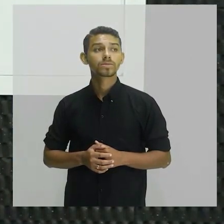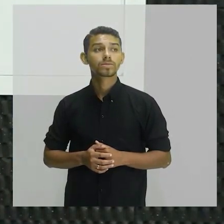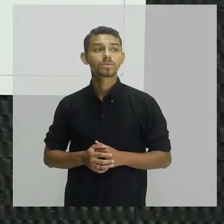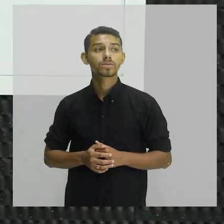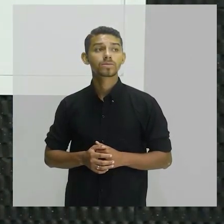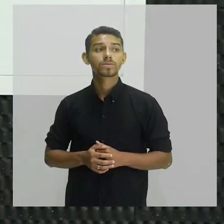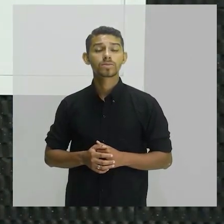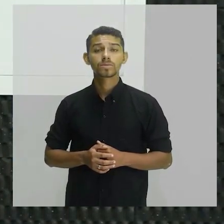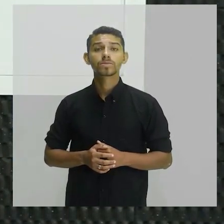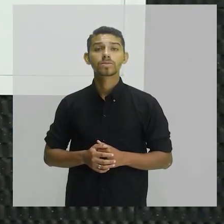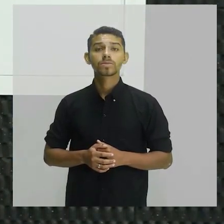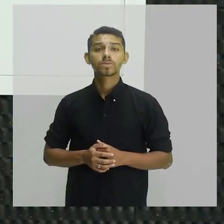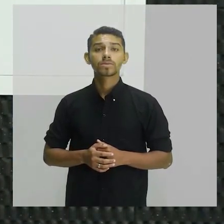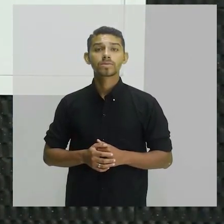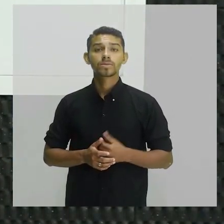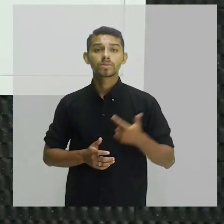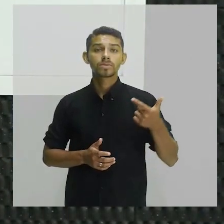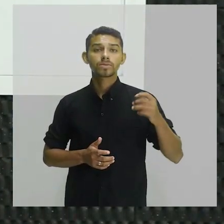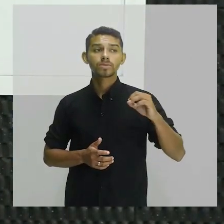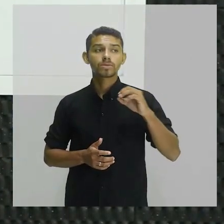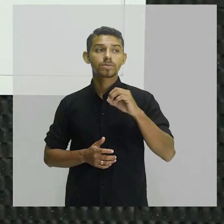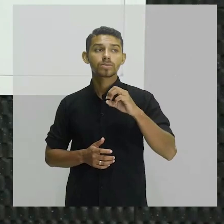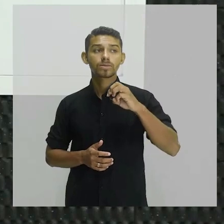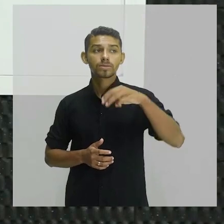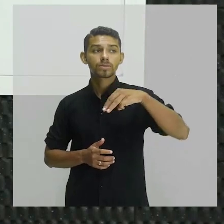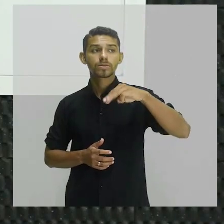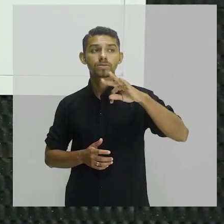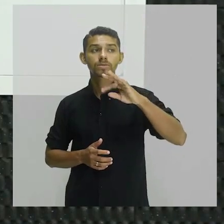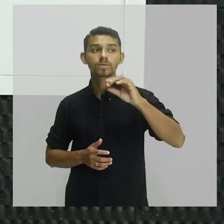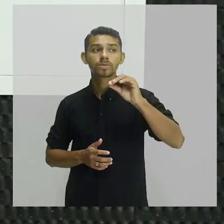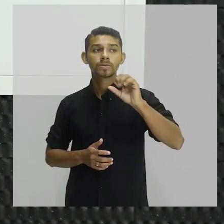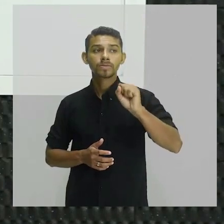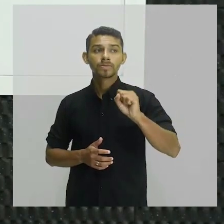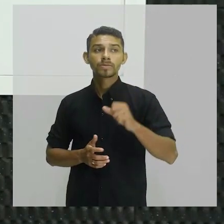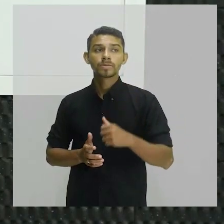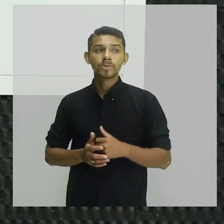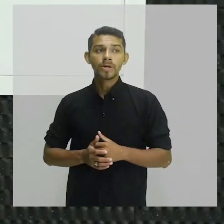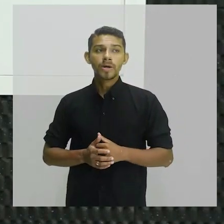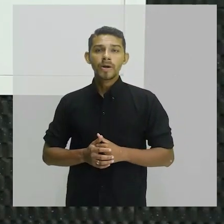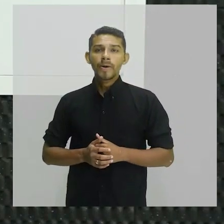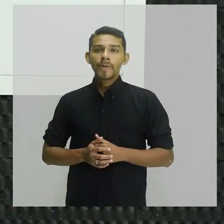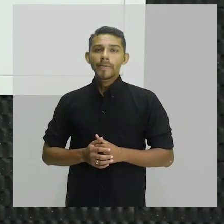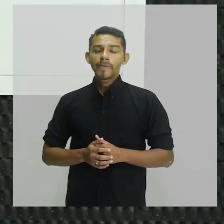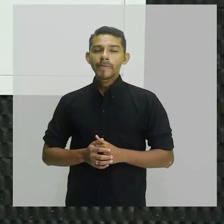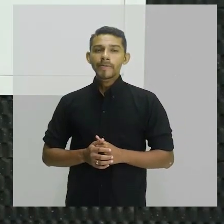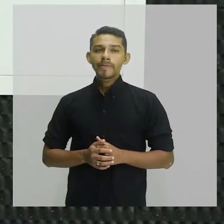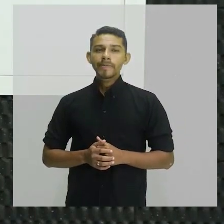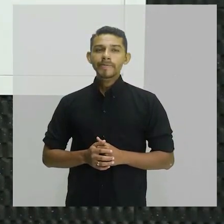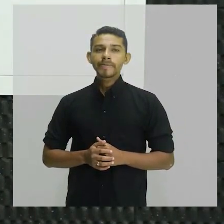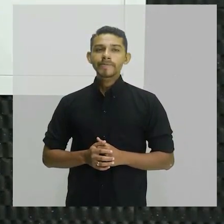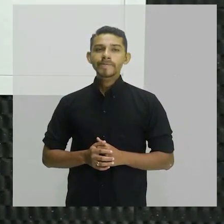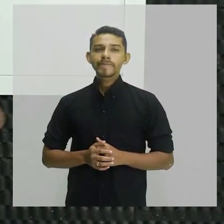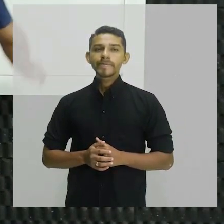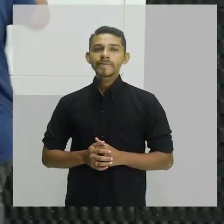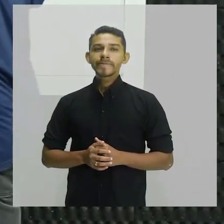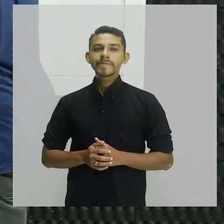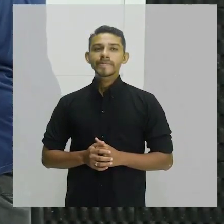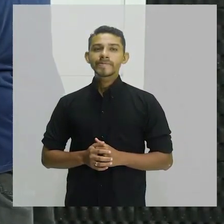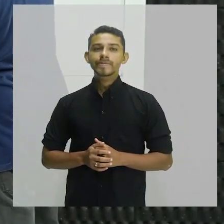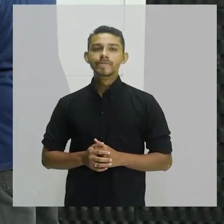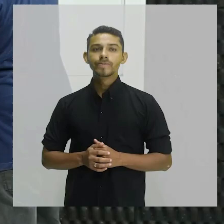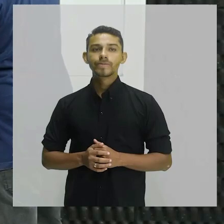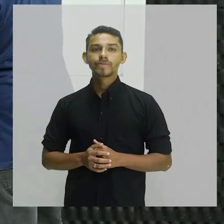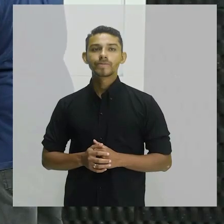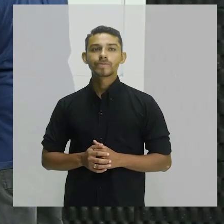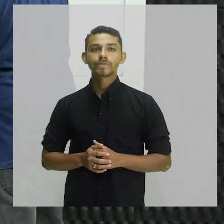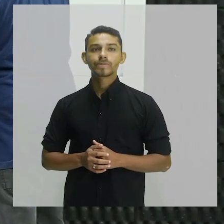ele percorreu os primeiros 200 metros. Então, os outros 200, ele já foi com velocidade constante, certo? Então, nós